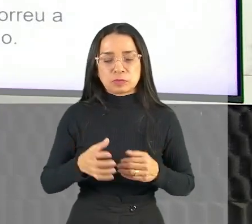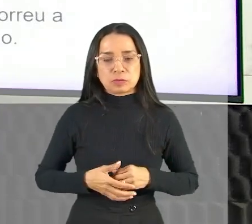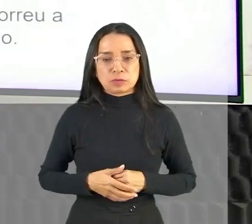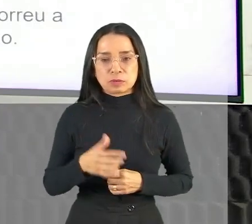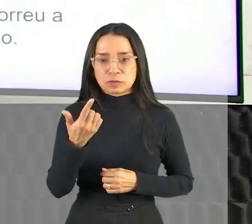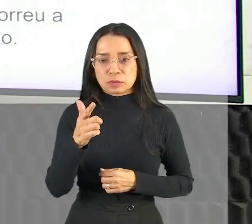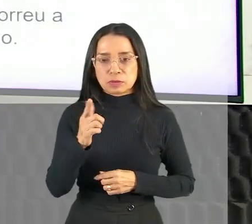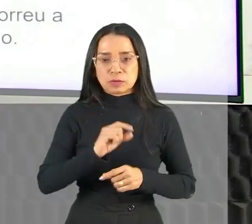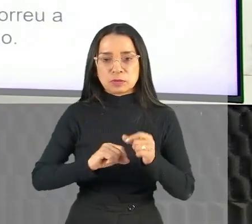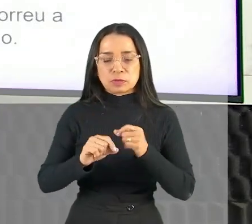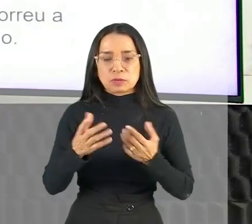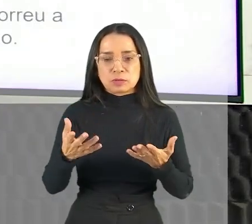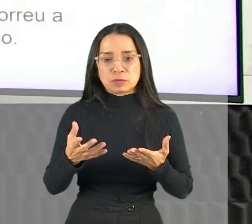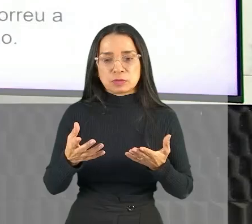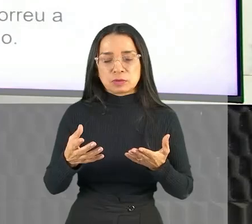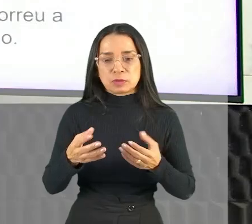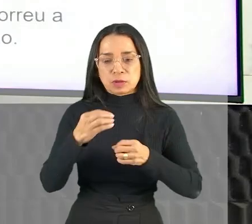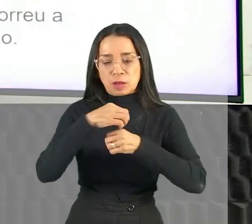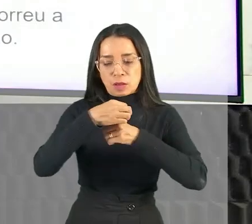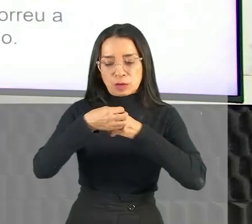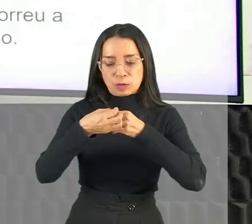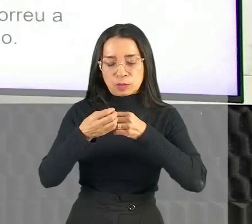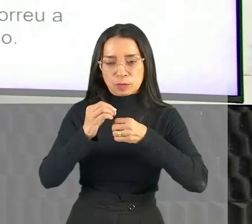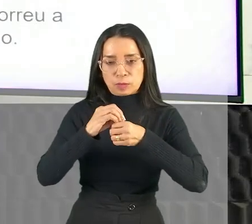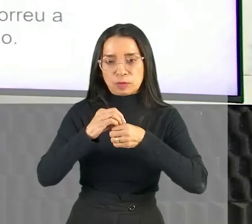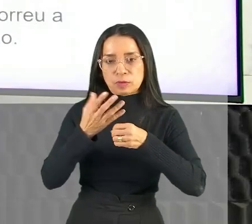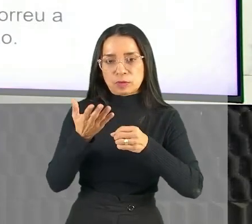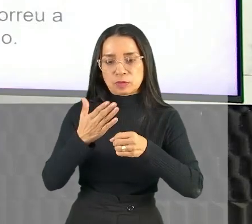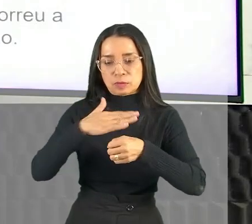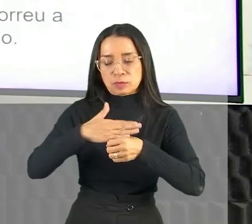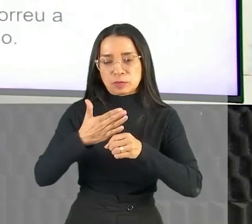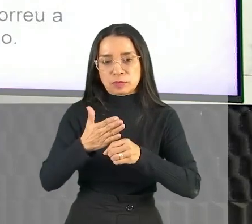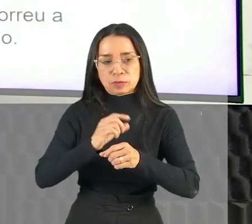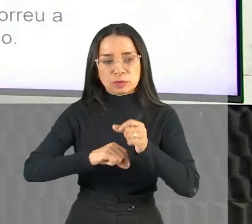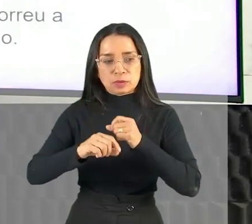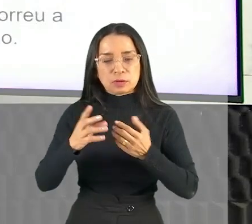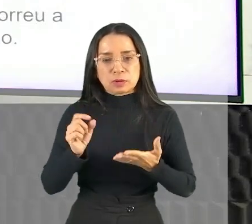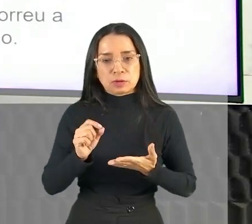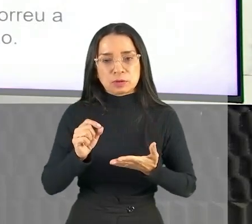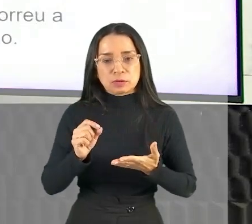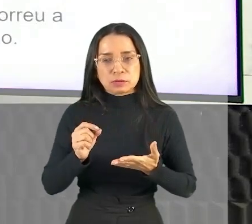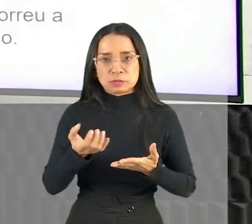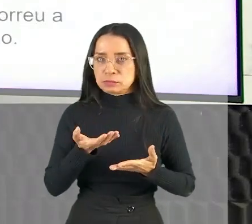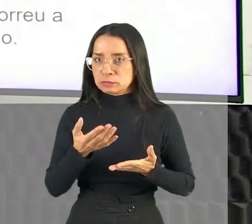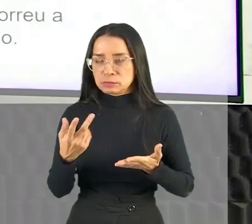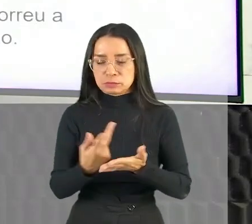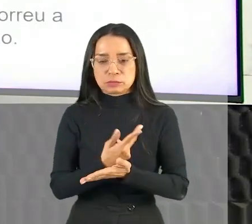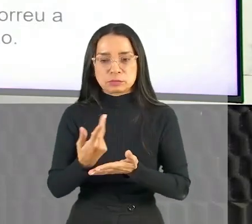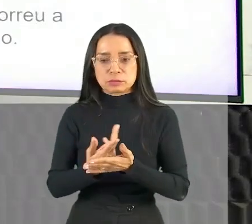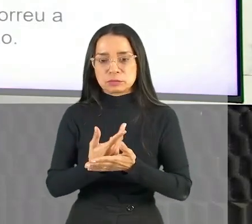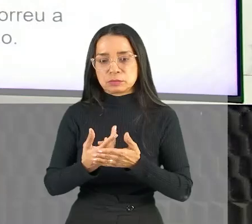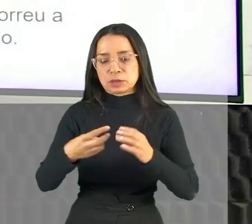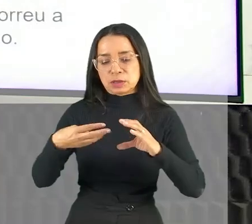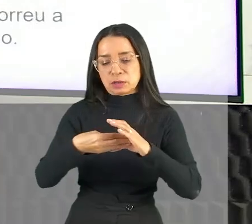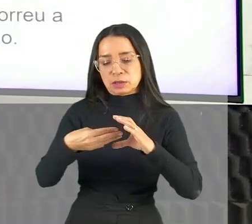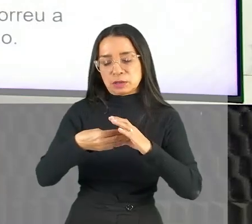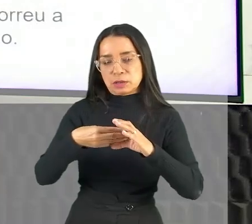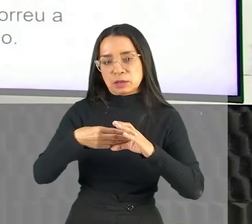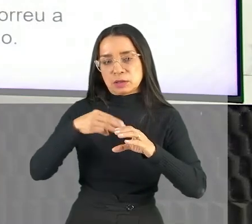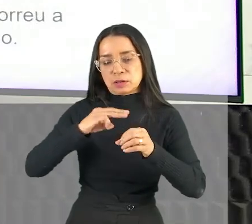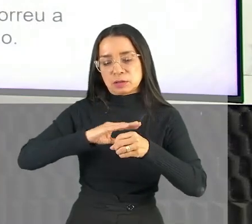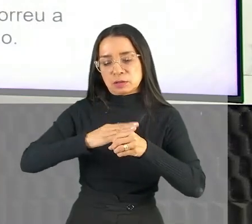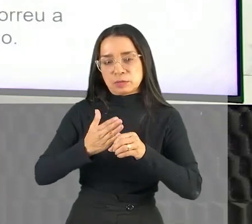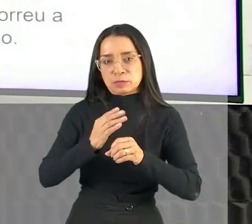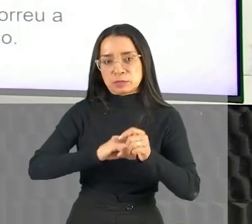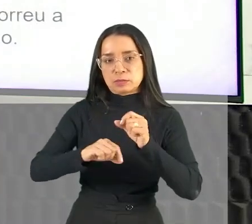teve as moléculas da batata, elas não foram lá, as moléculas não, gente, a célula. As células da batata